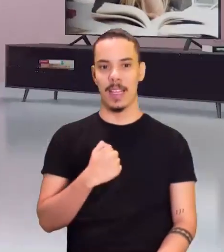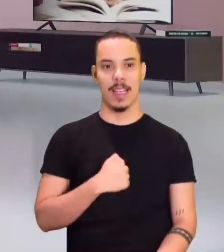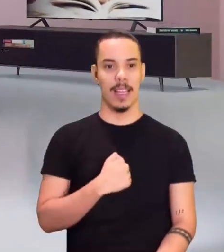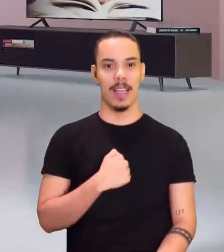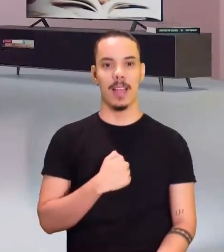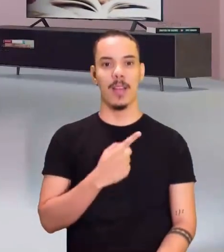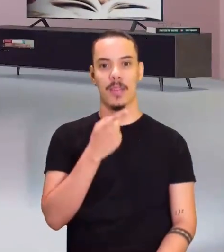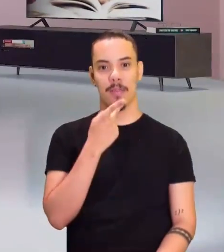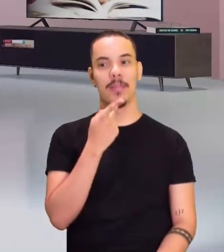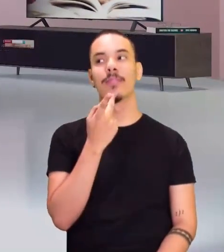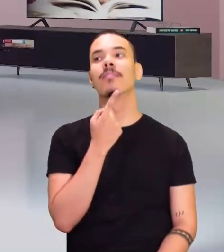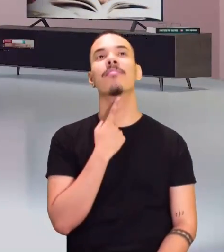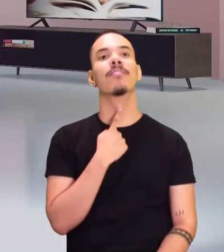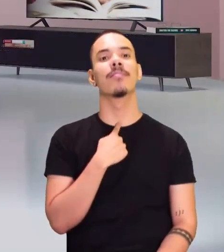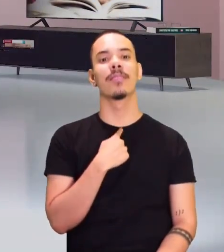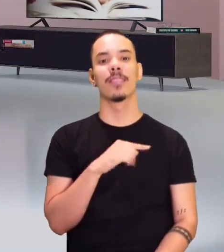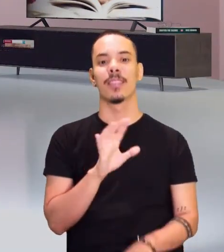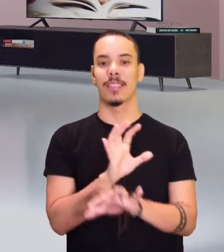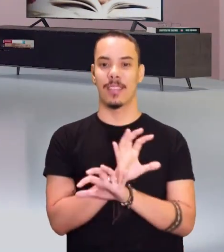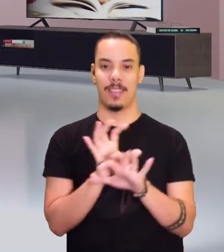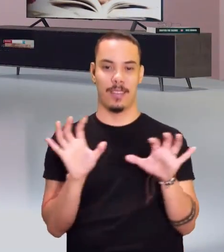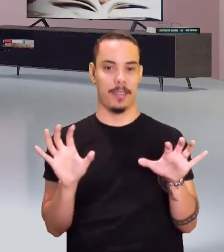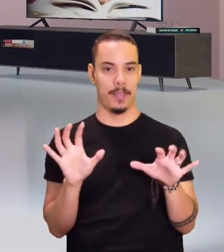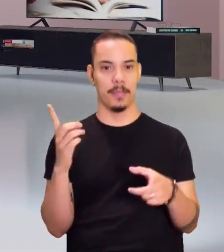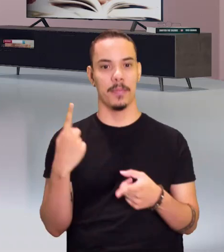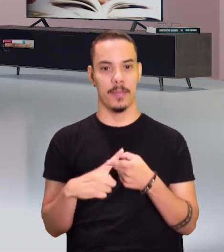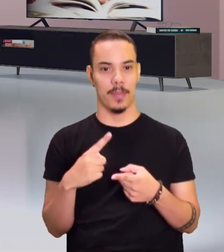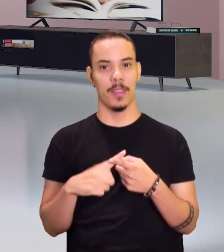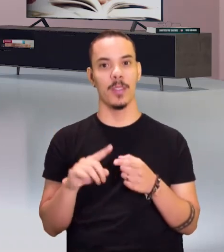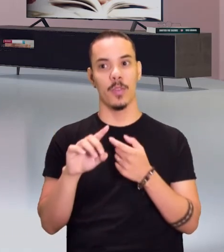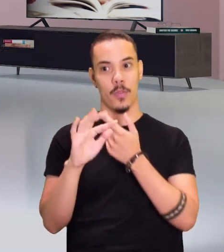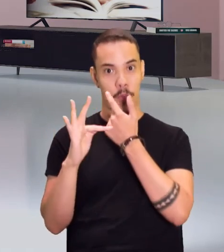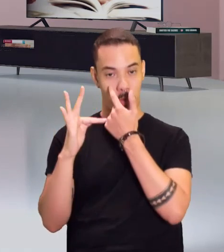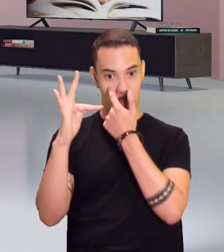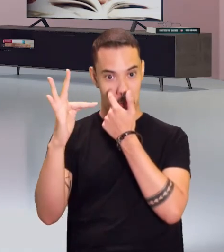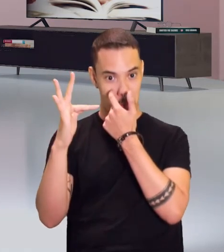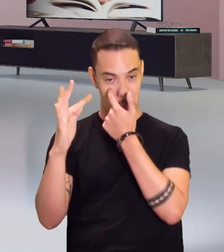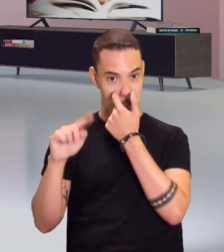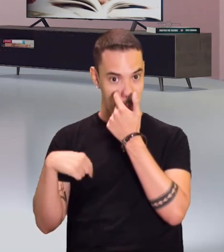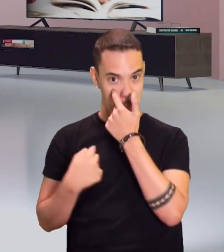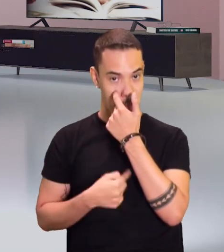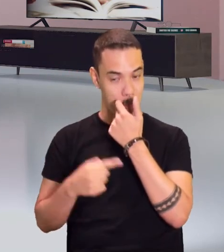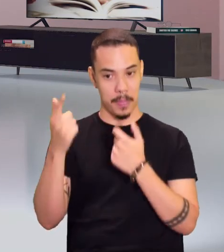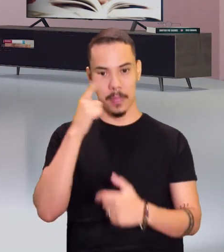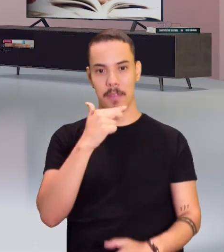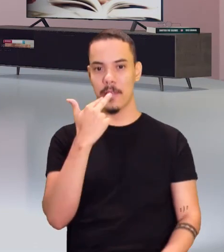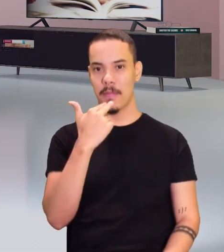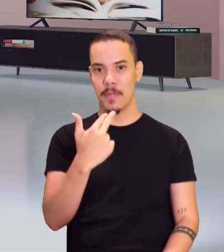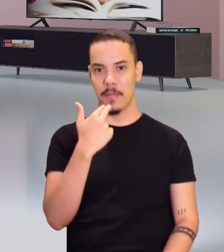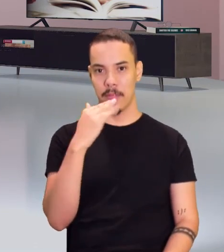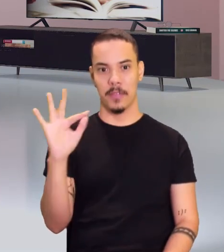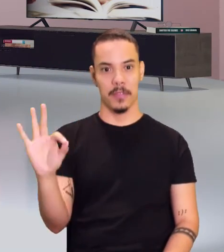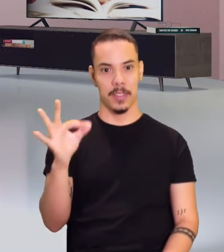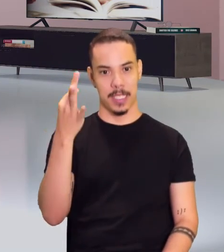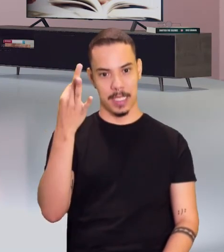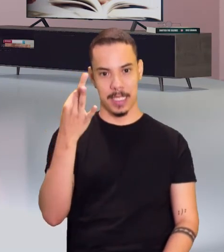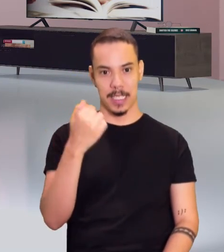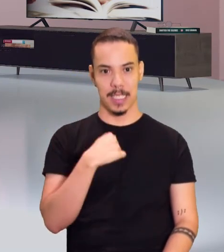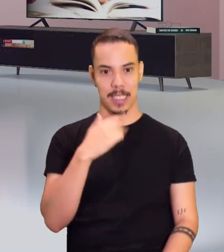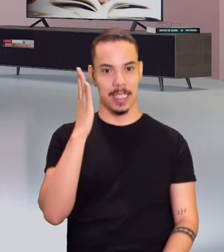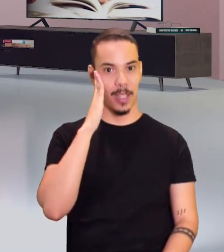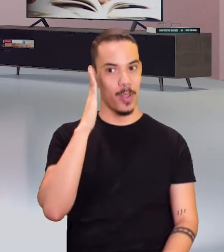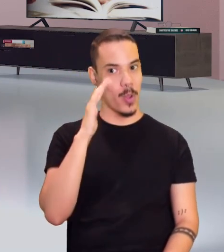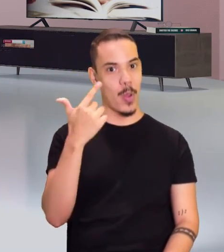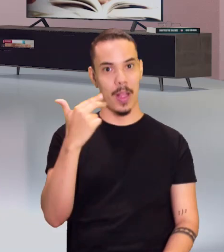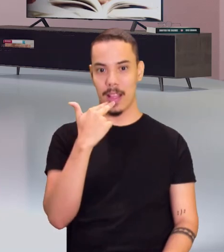francês. desejo, né? O nosso desejo em que um dia a gente chegue lá no francês, muito bueno. Eu sei falar em